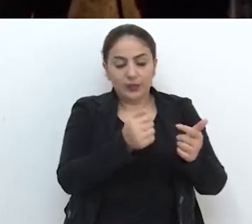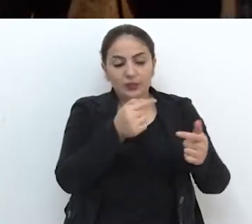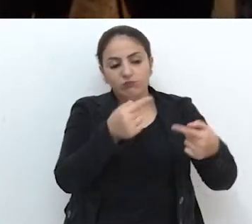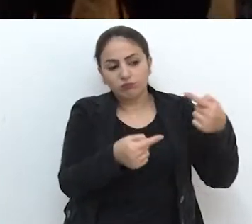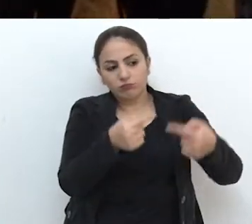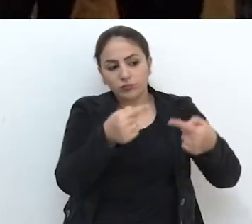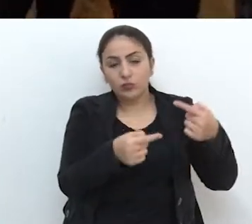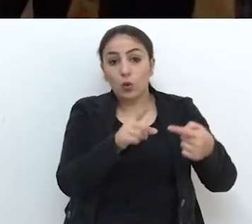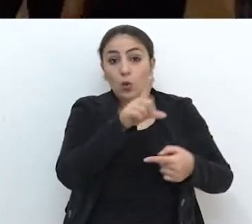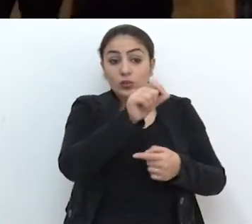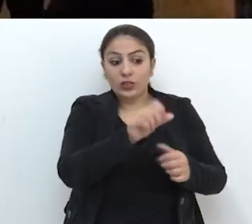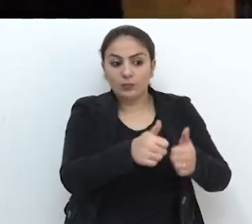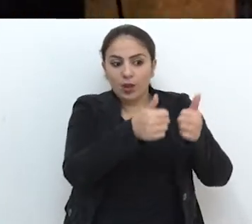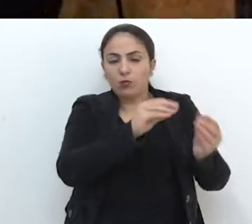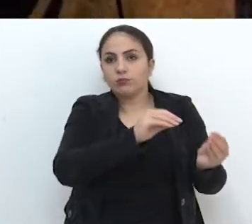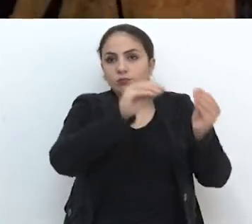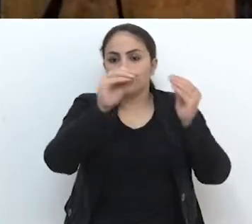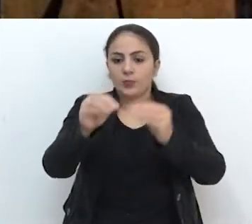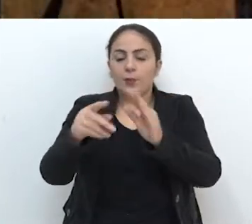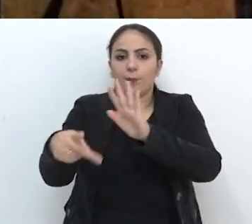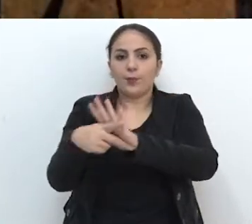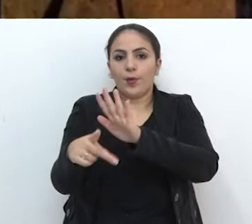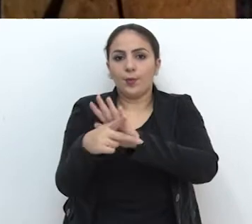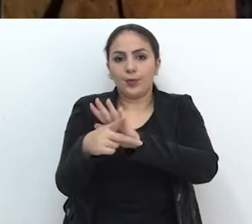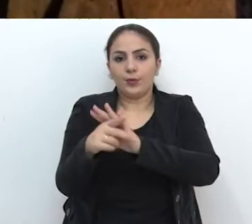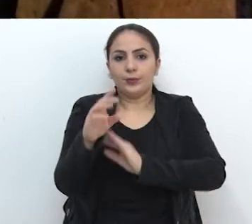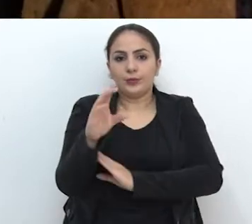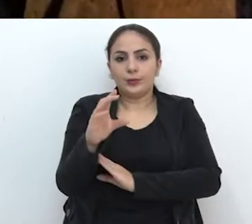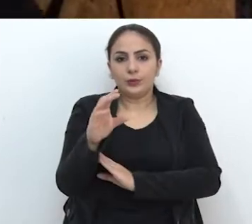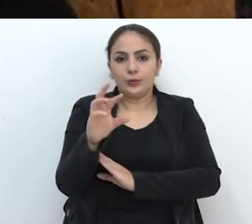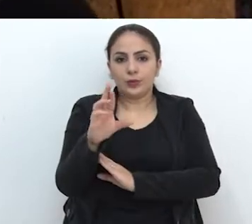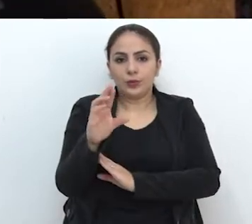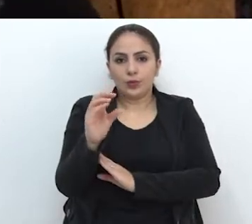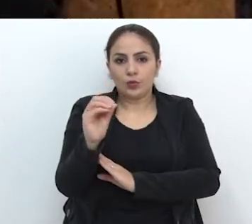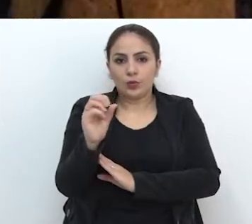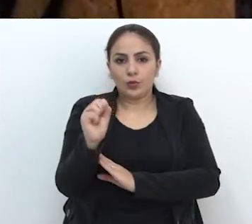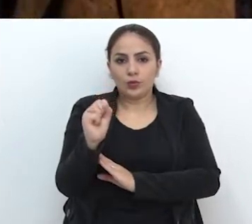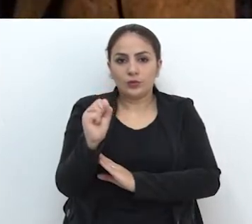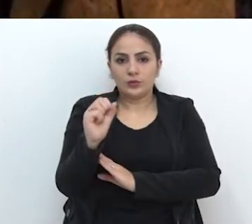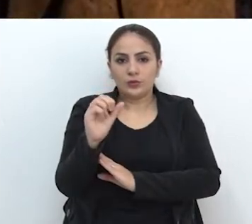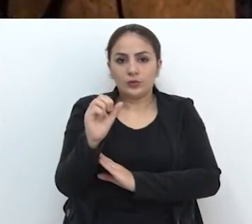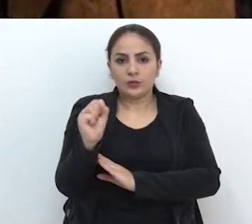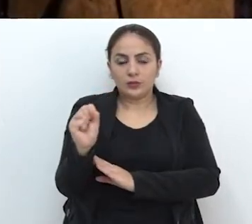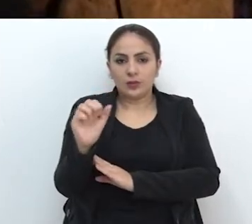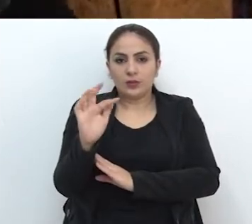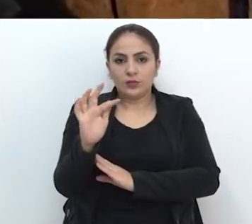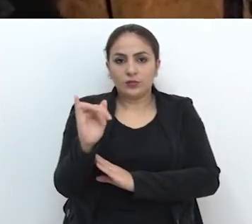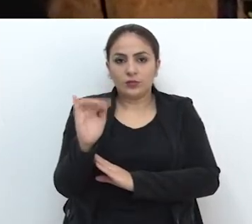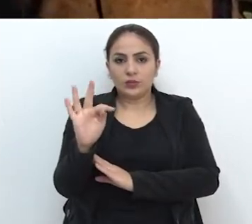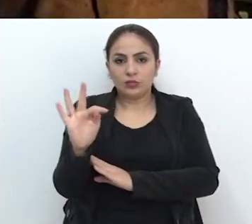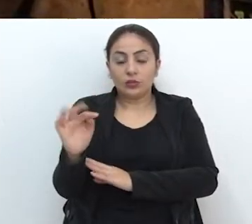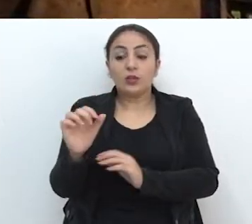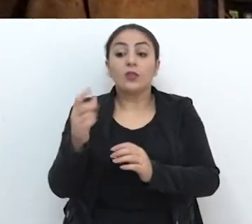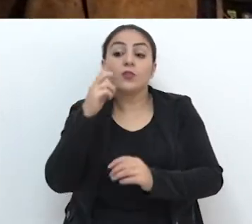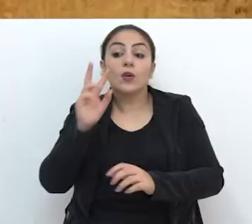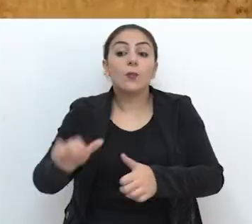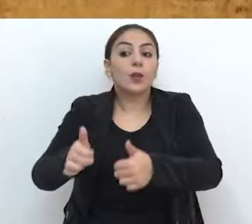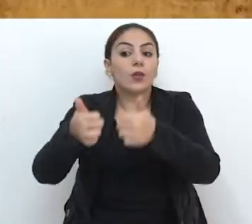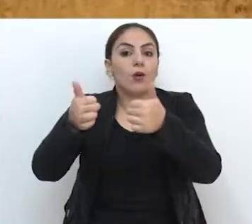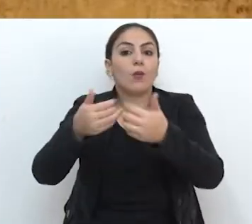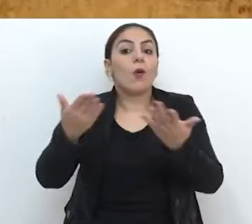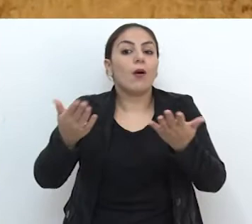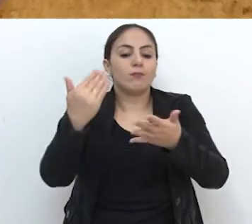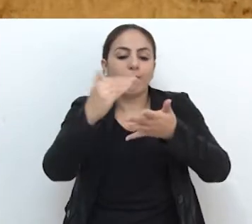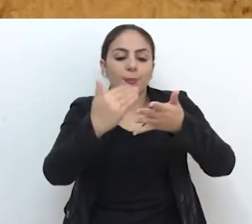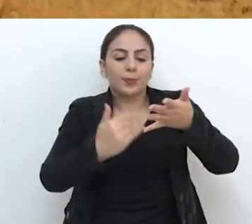melhores vão para o CrossFit. Aí lá, esse CrossFit Games, lá é decidido qual é o melhor atleta do mundo, né? O mais condicionado. E